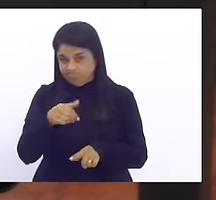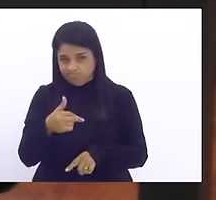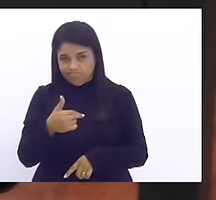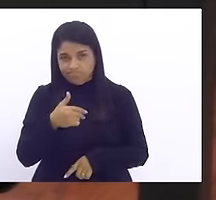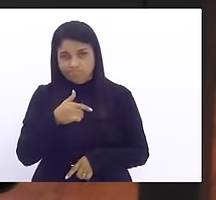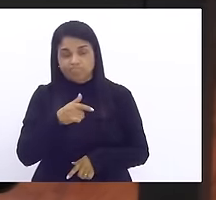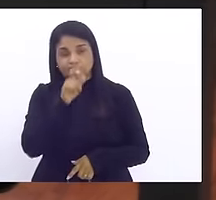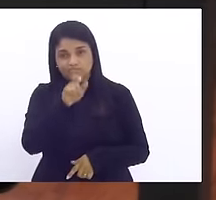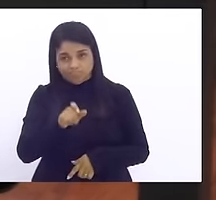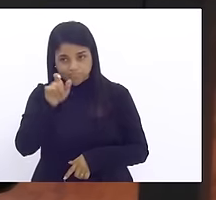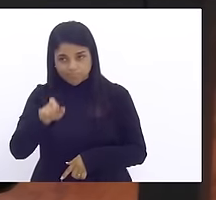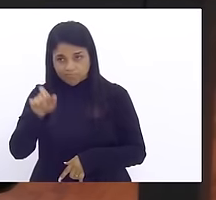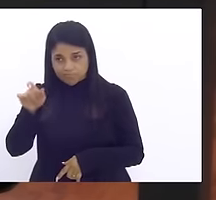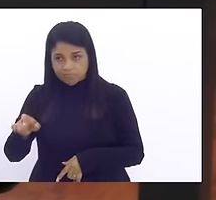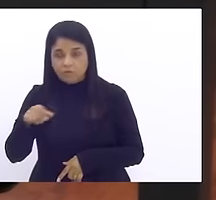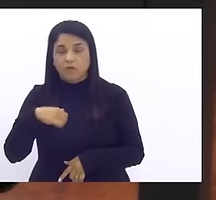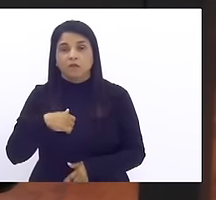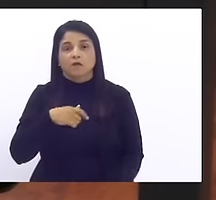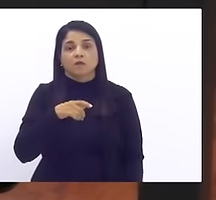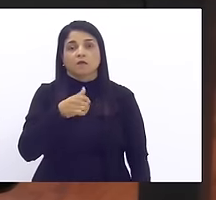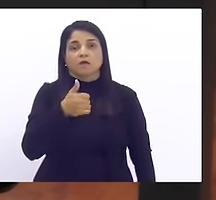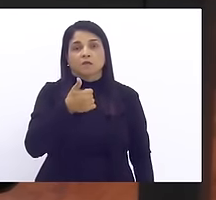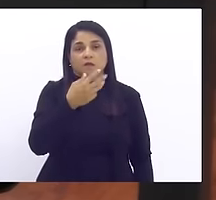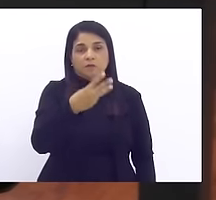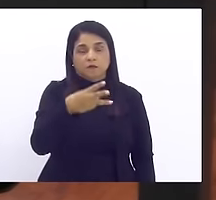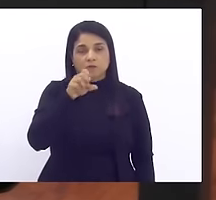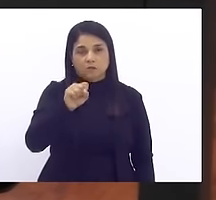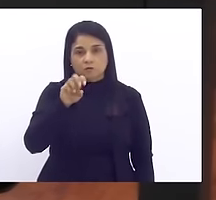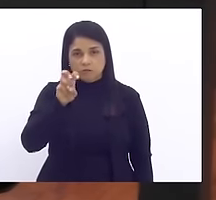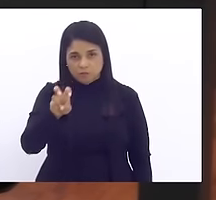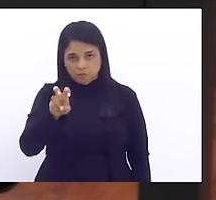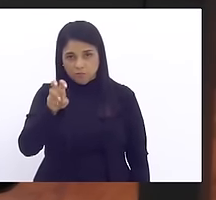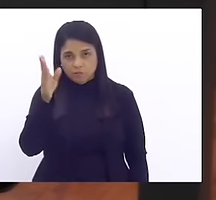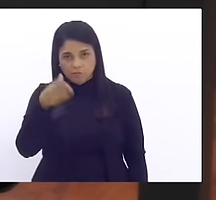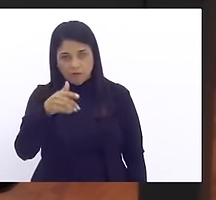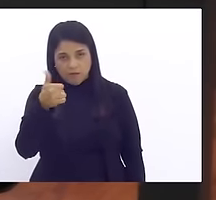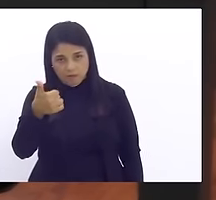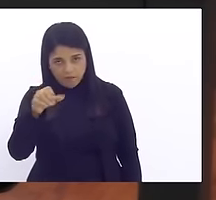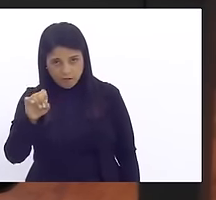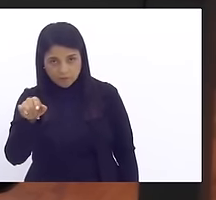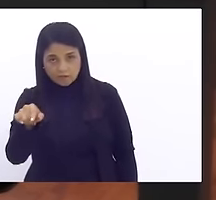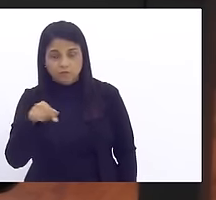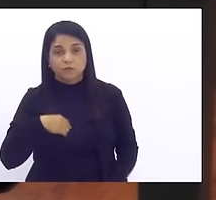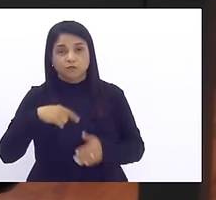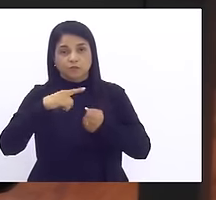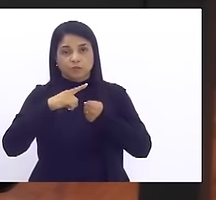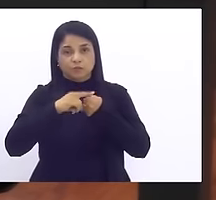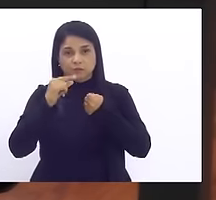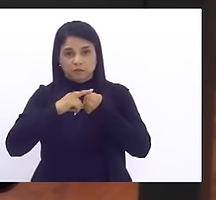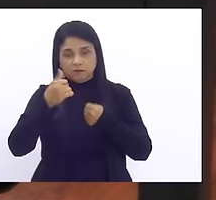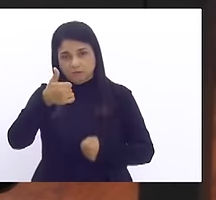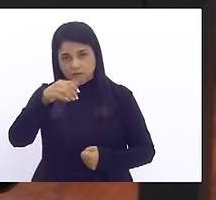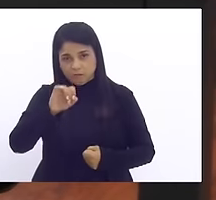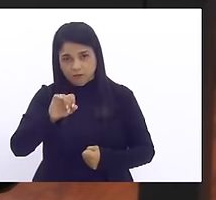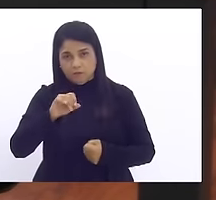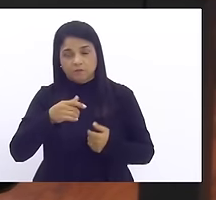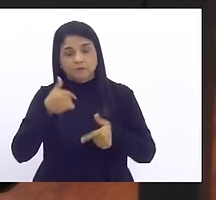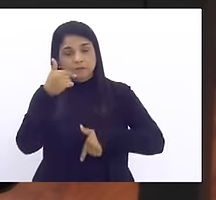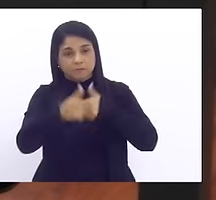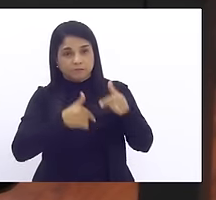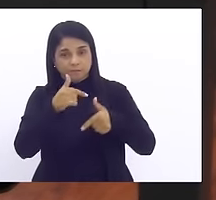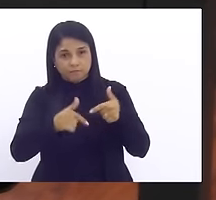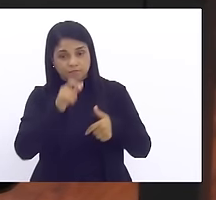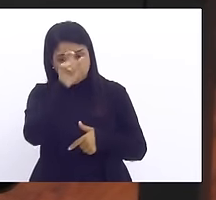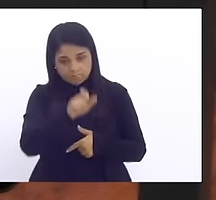A 12587 que trata desse tema e que no seu inciso 10 diz o seguinte serviço remunerado de